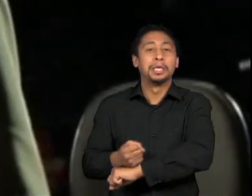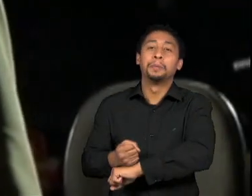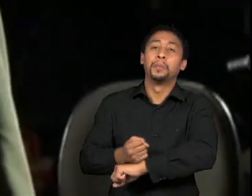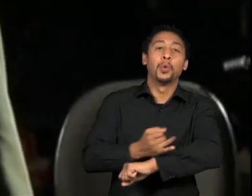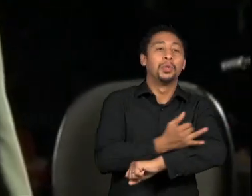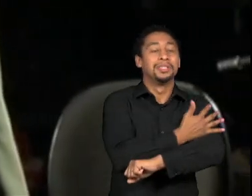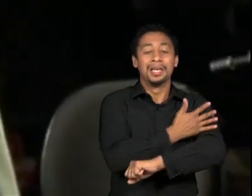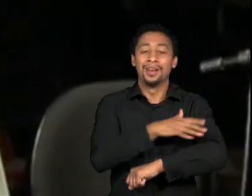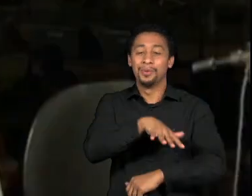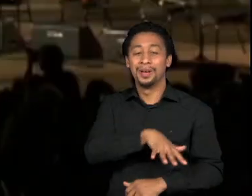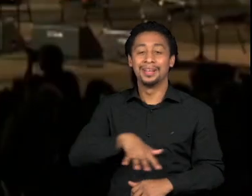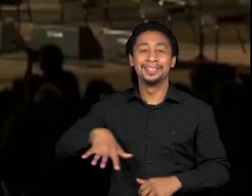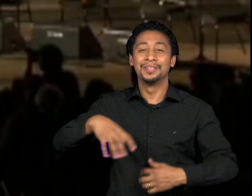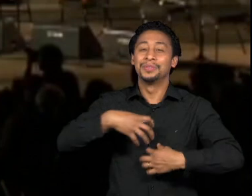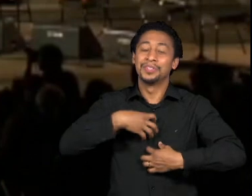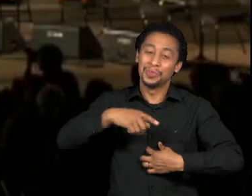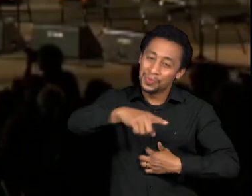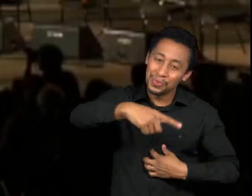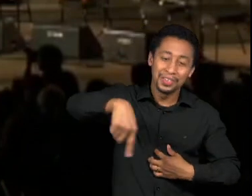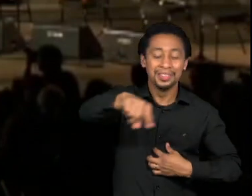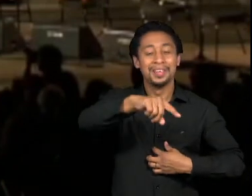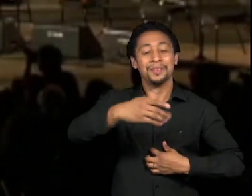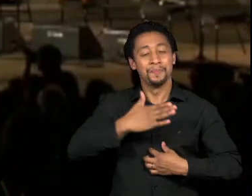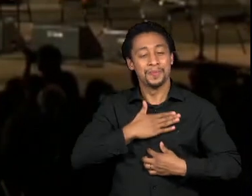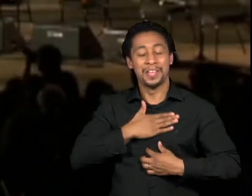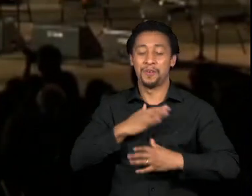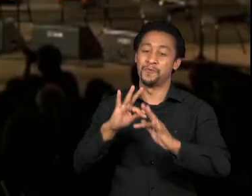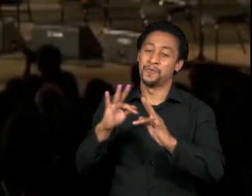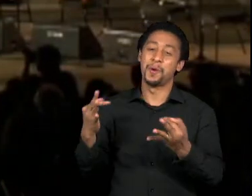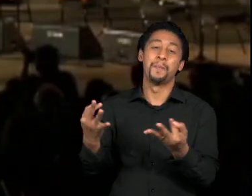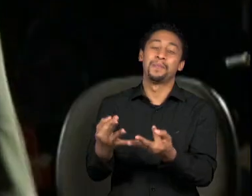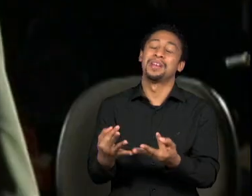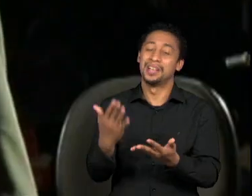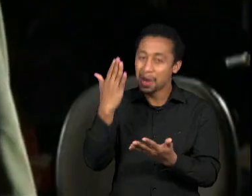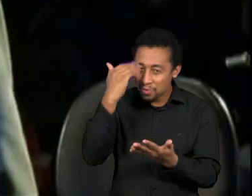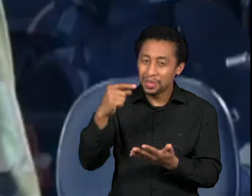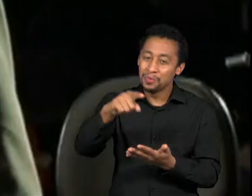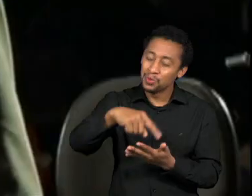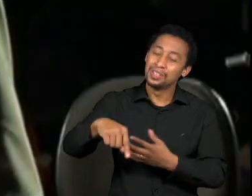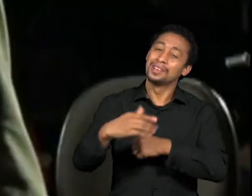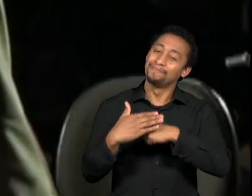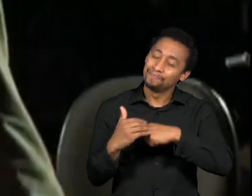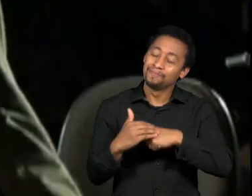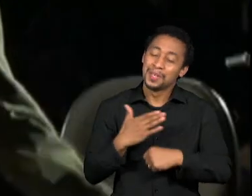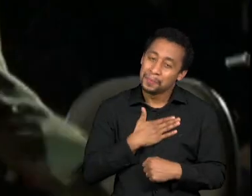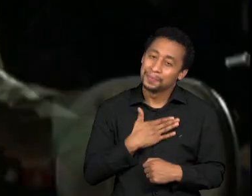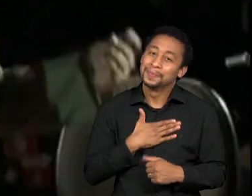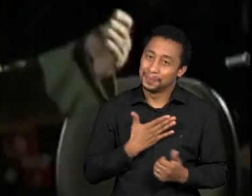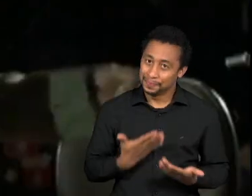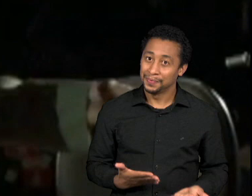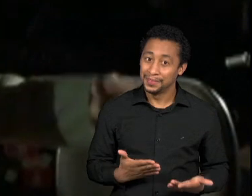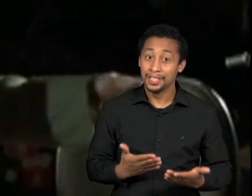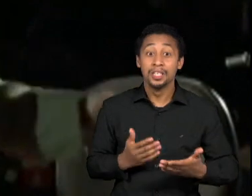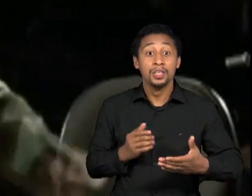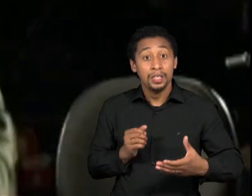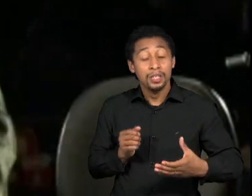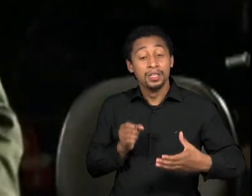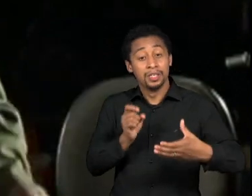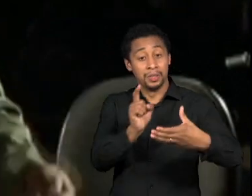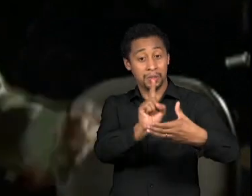espaço muito familiar, muito querido, onde eu pude, juntamente com um grupo